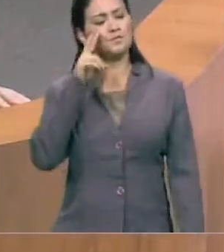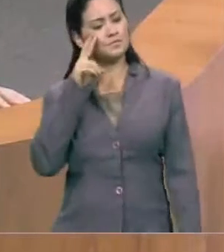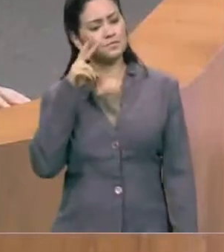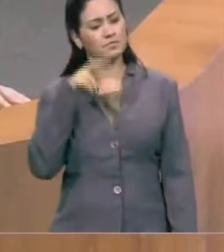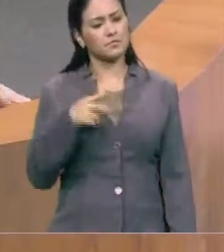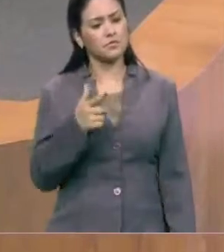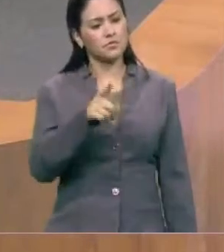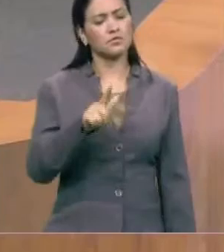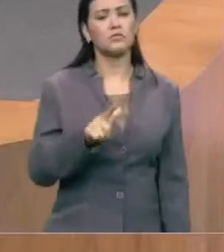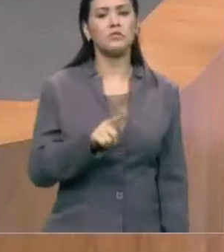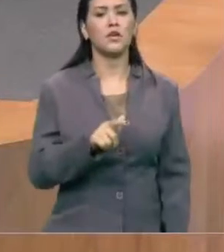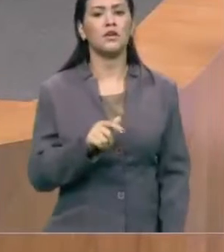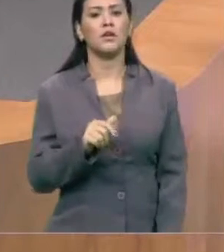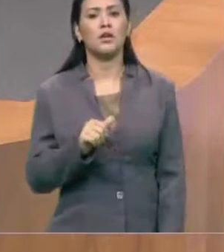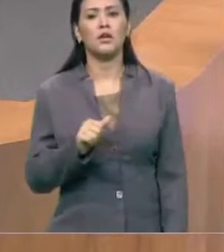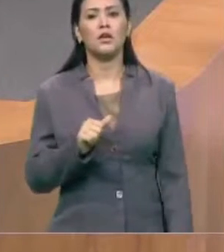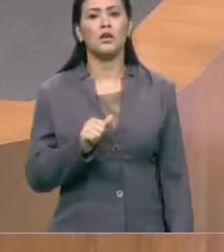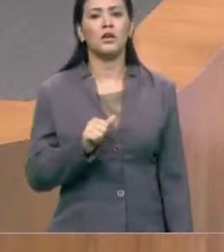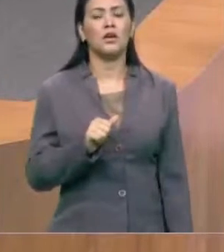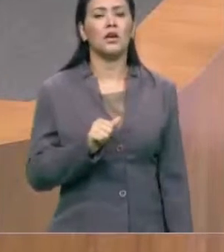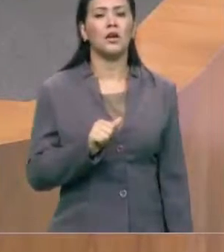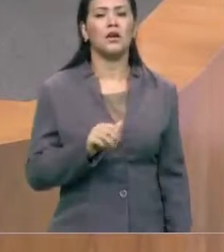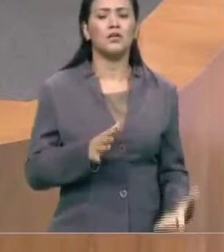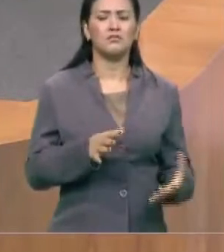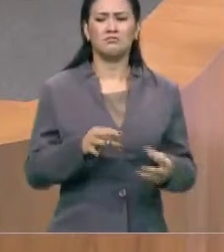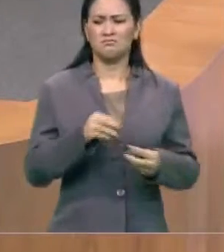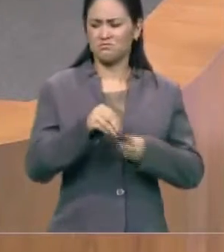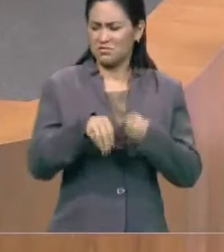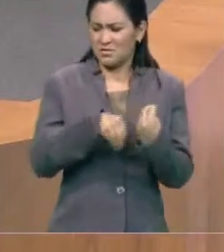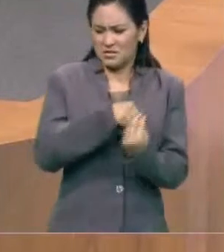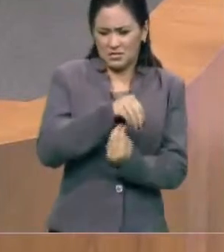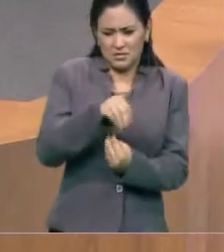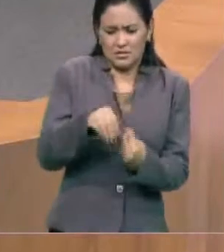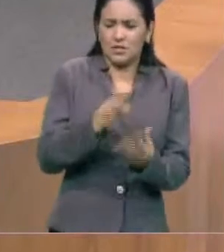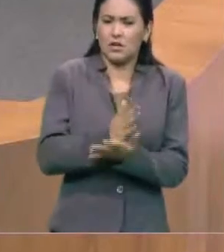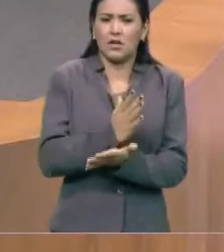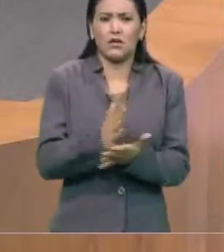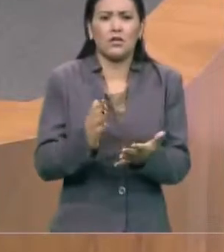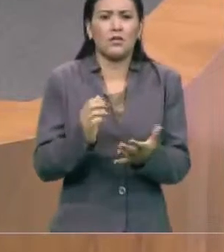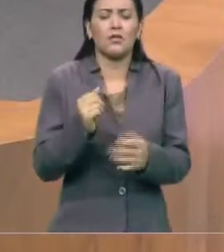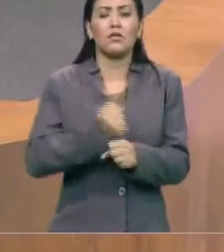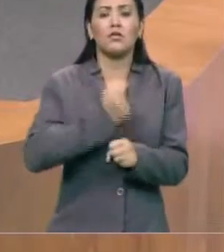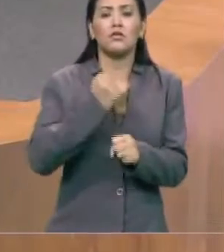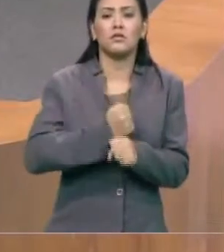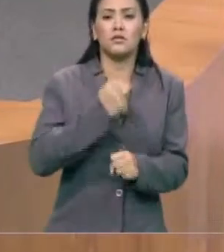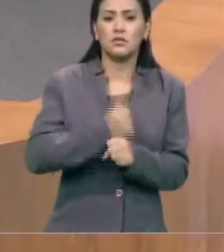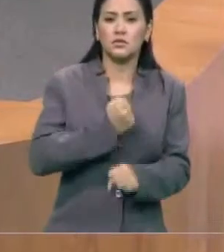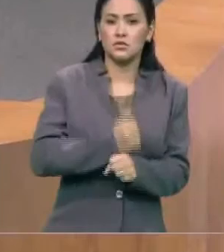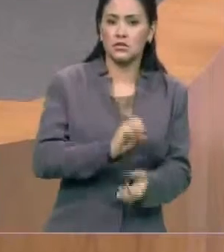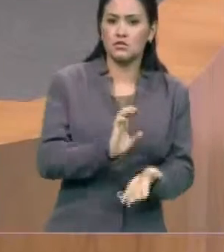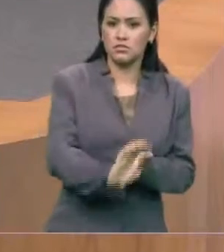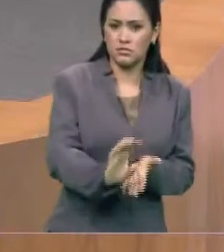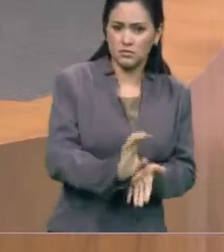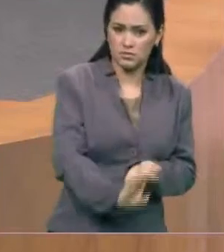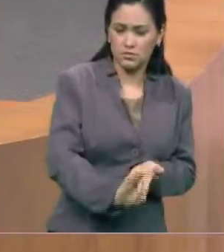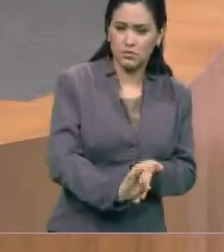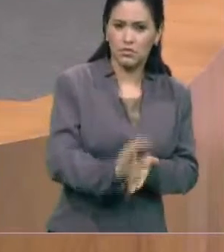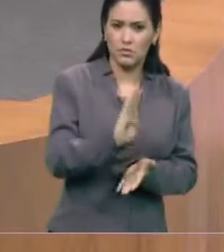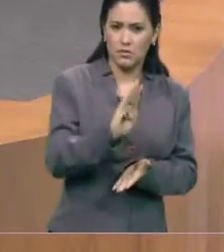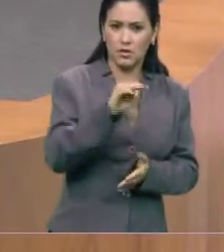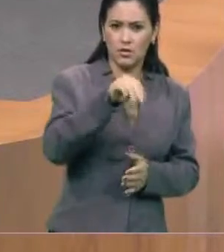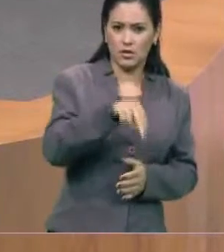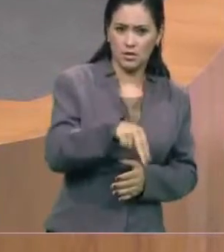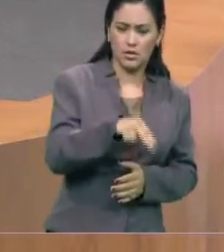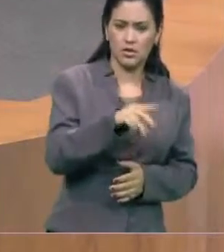de Engenharia, onde ele mistura obras que são feitas com recurso do BNDES e obras